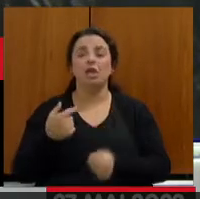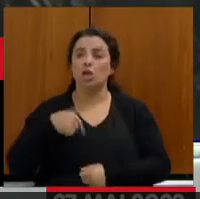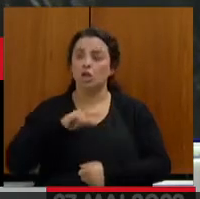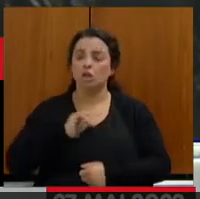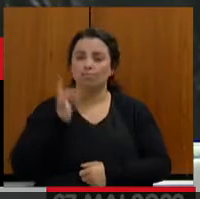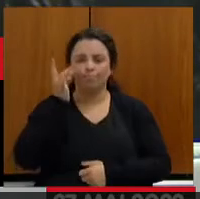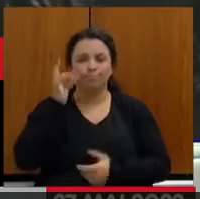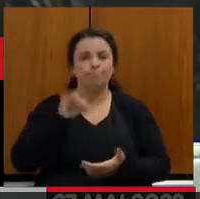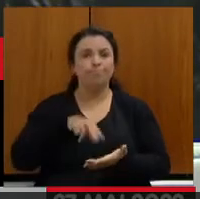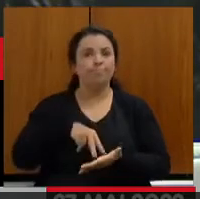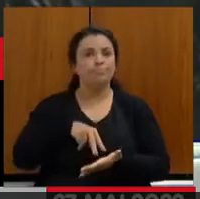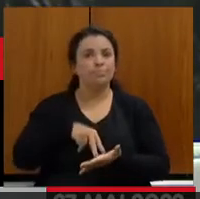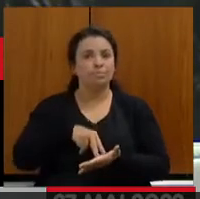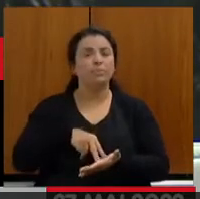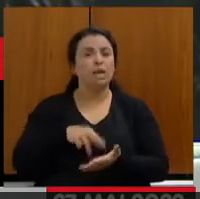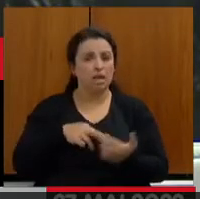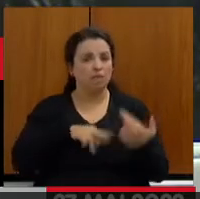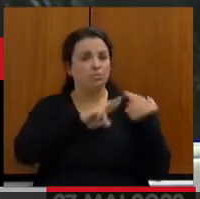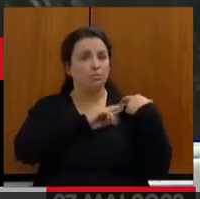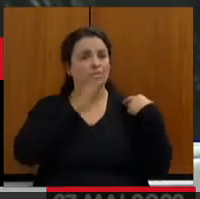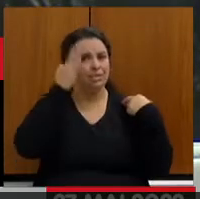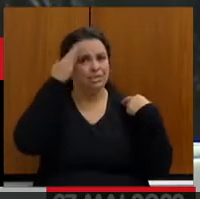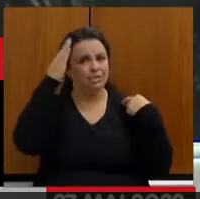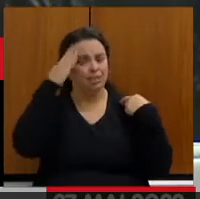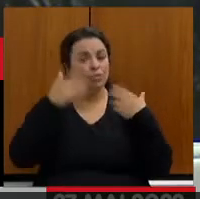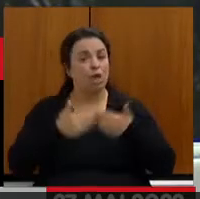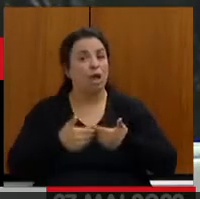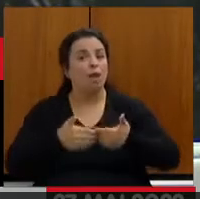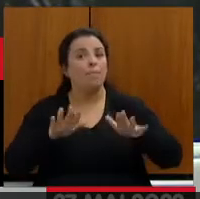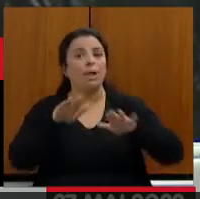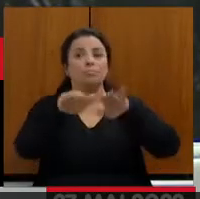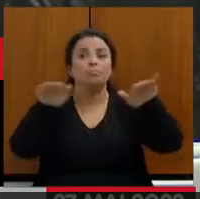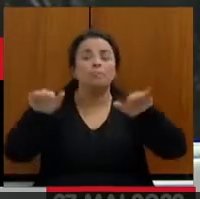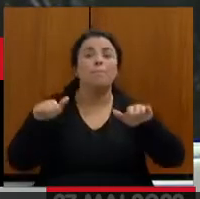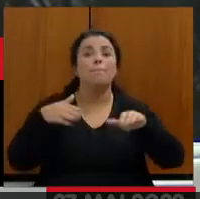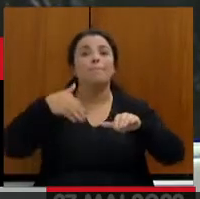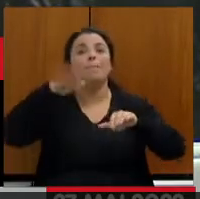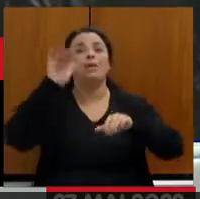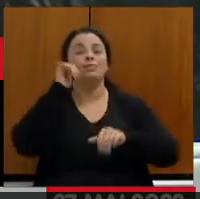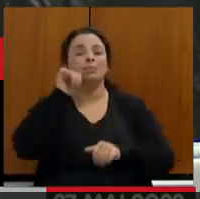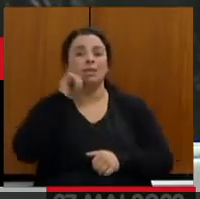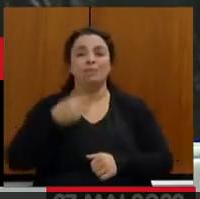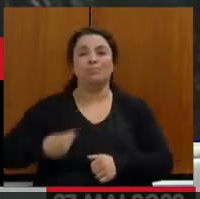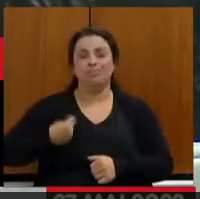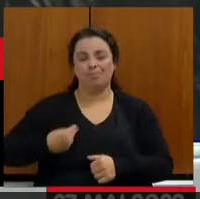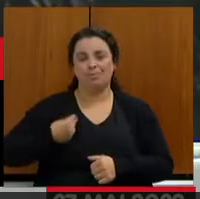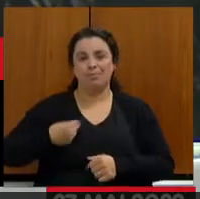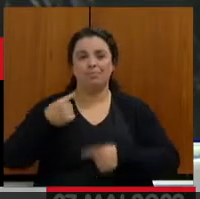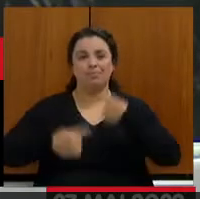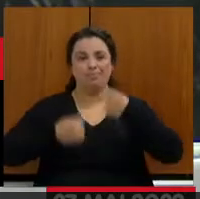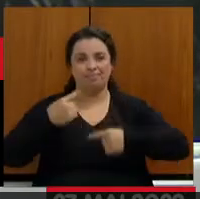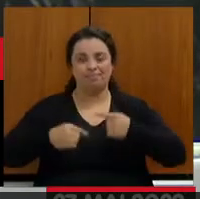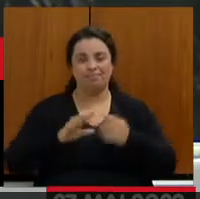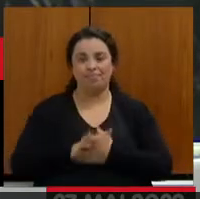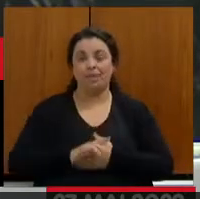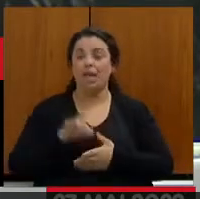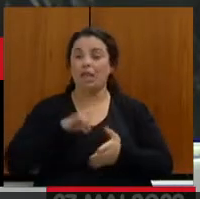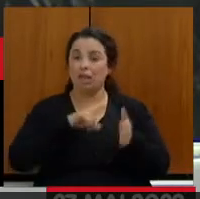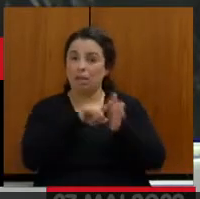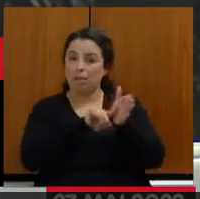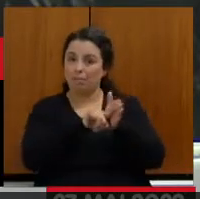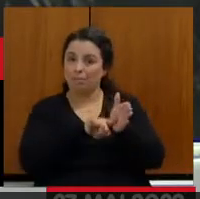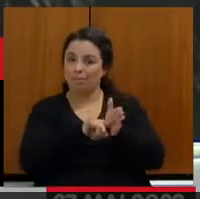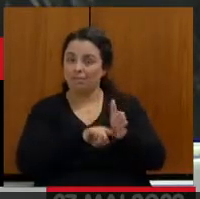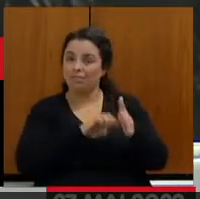temos de ampliar a participação das mulheres na política segundo os dados do TRE somos a